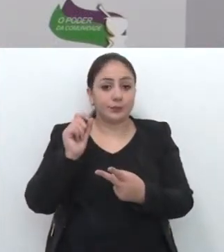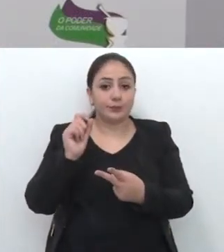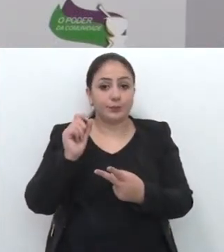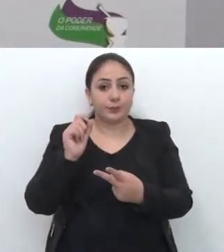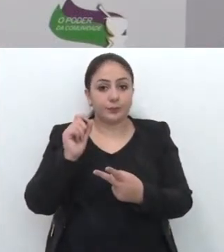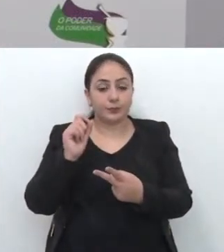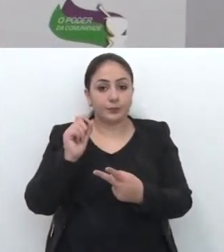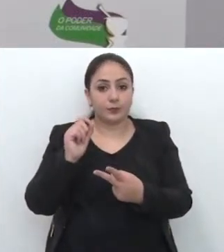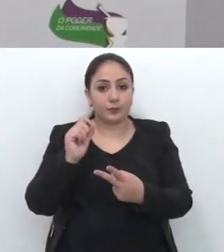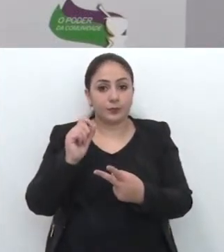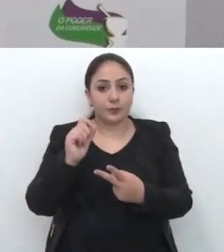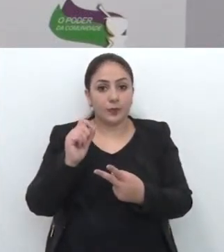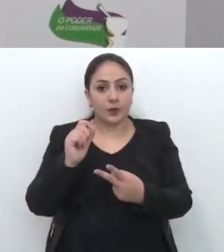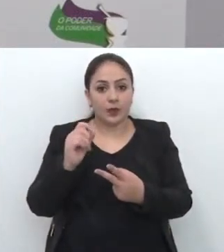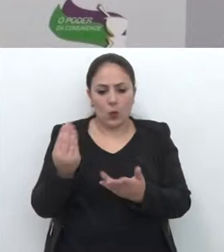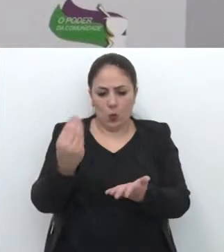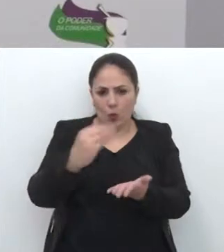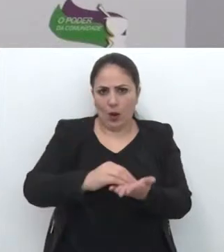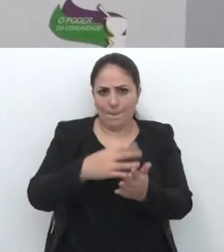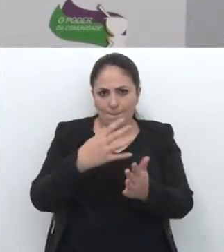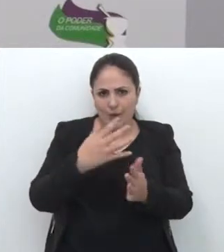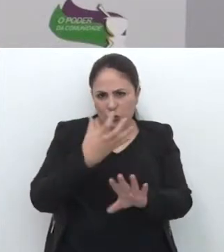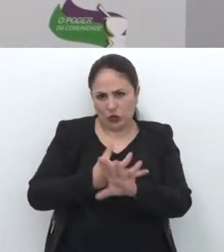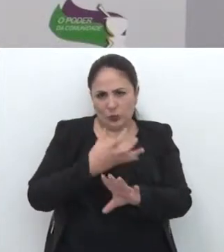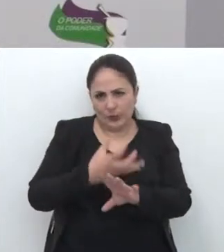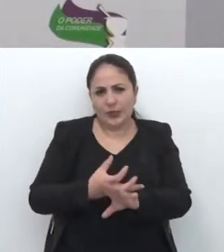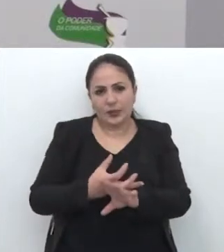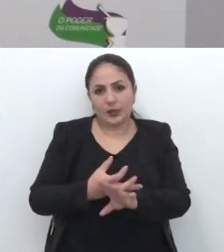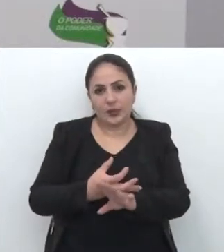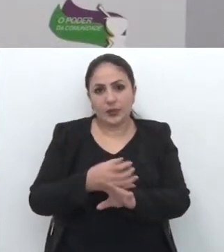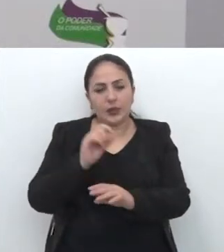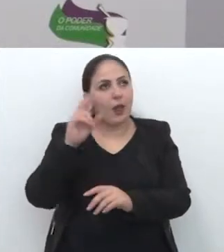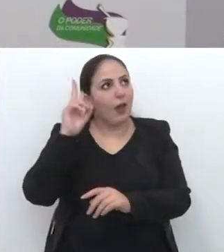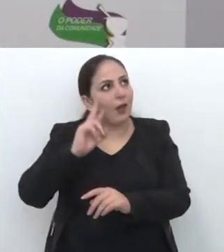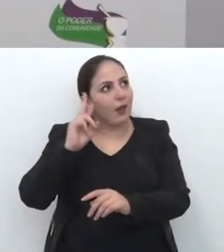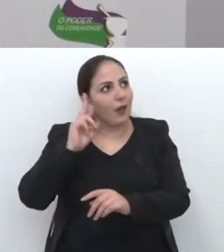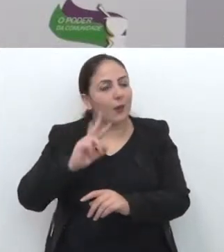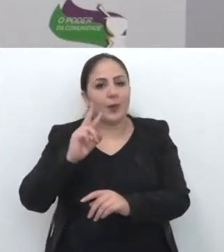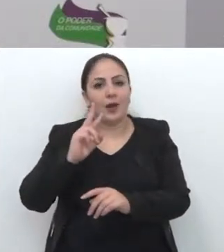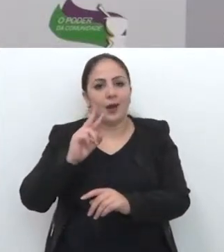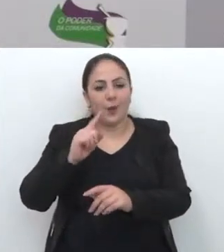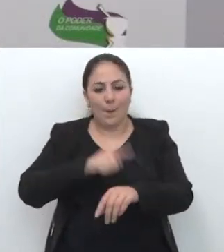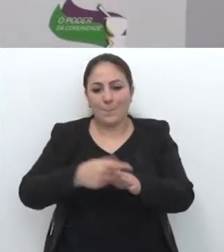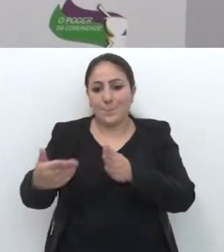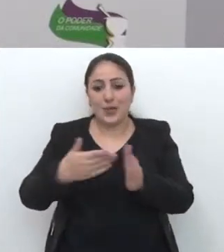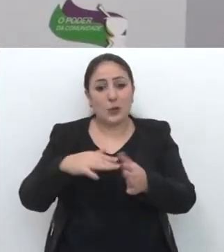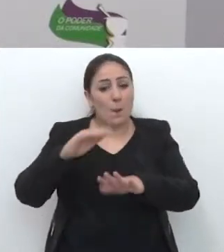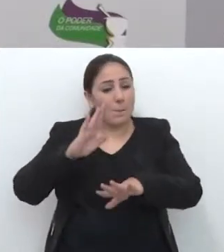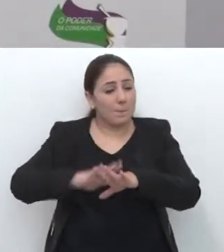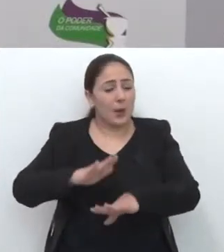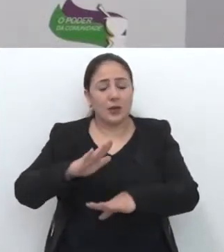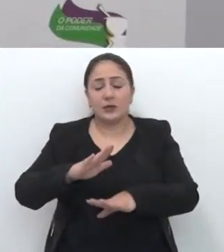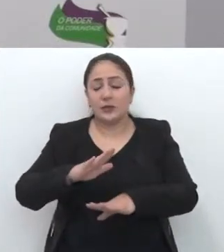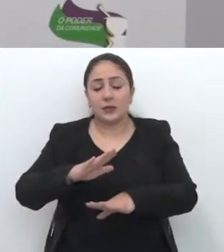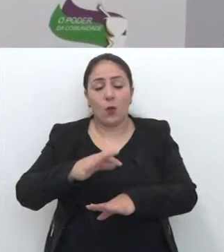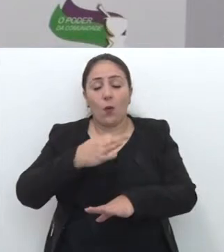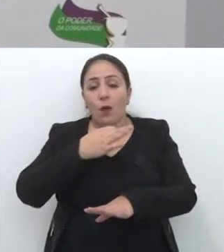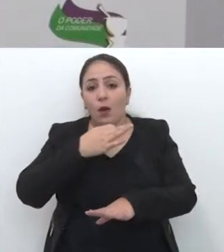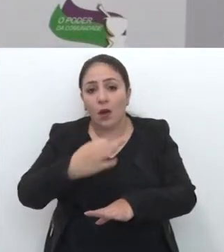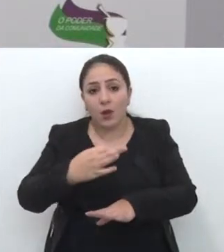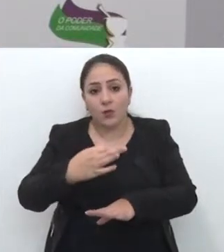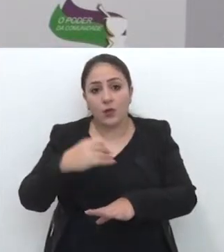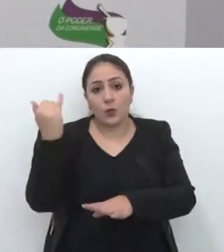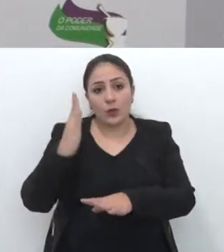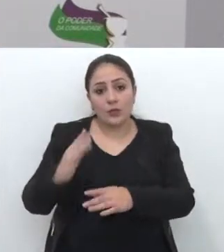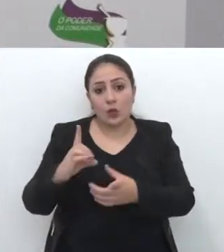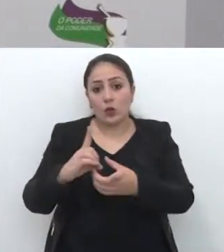Segundo, é que a inclusão de uma matéria que relembra um dos períodos mais trágicos